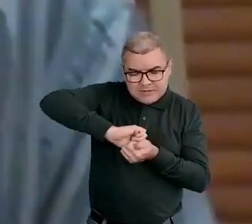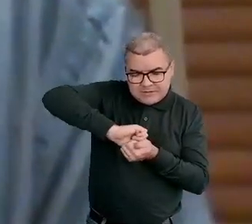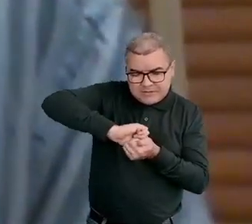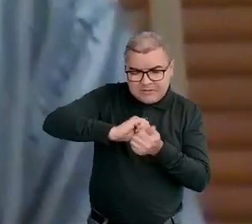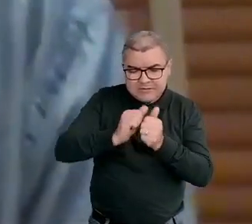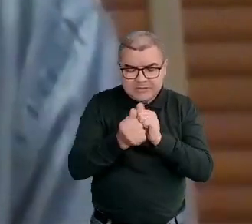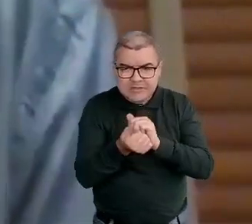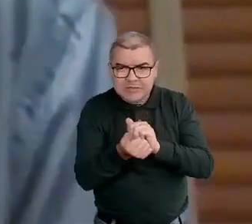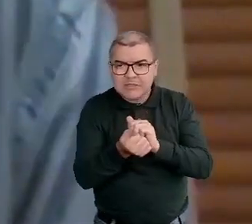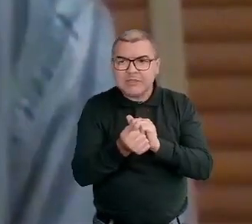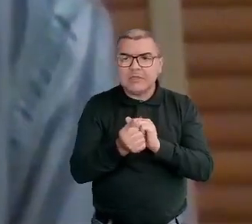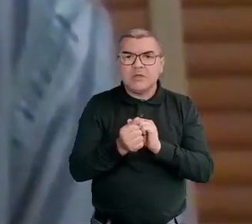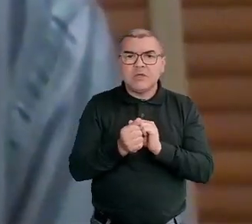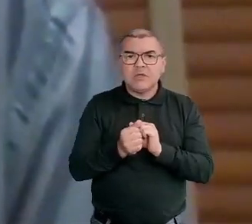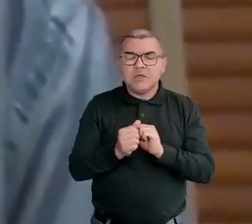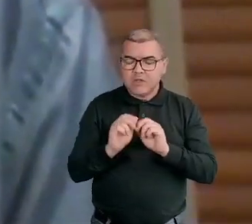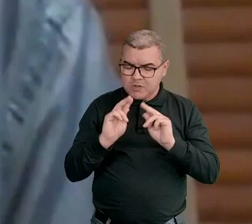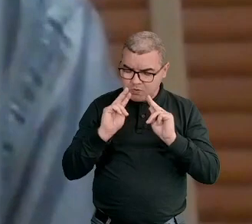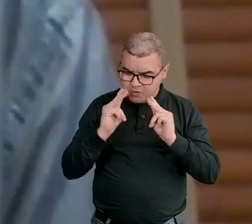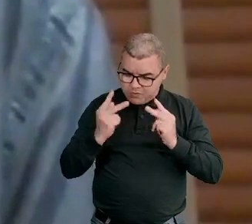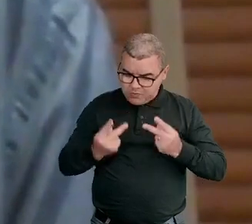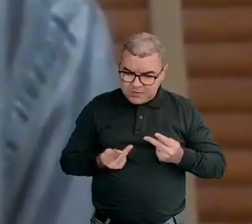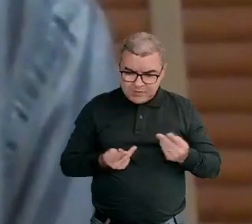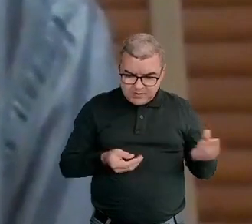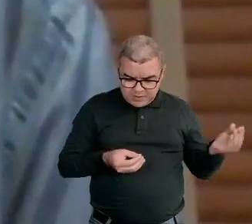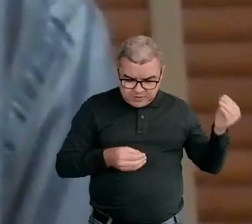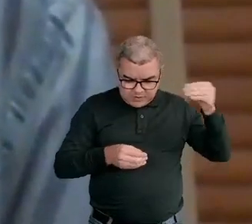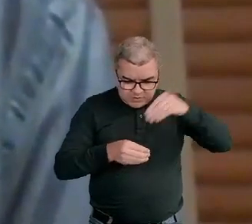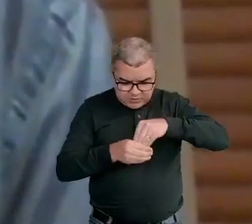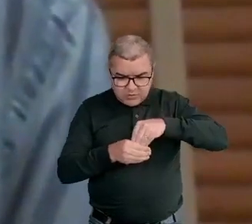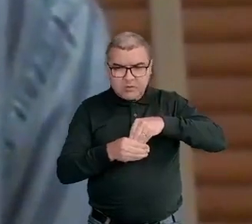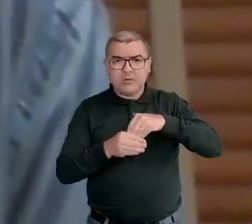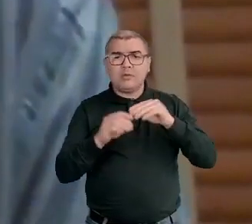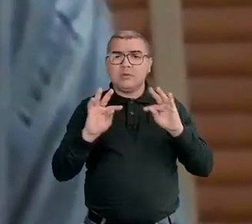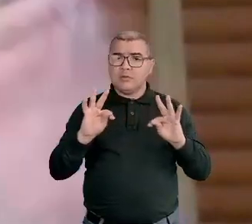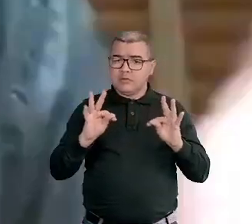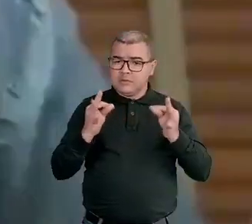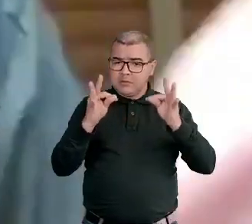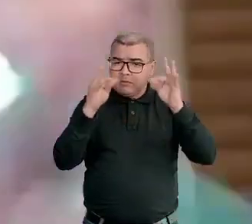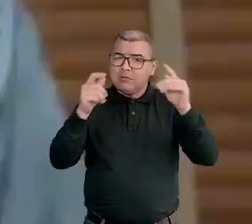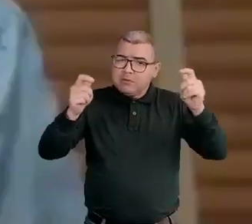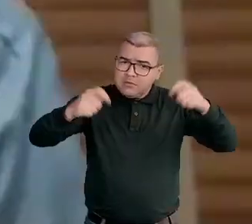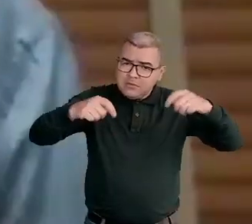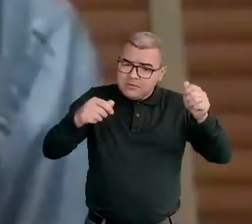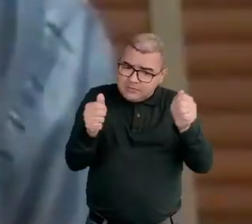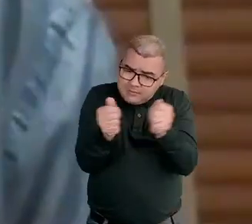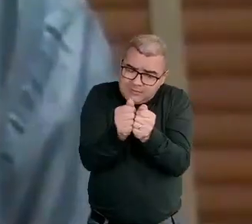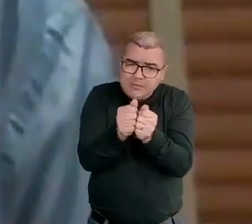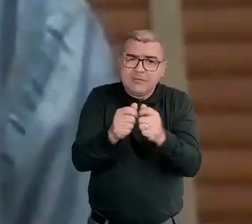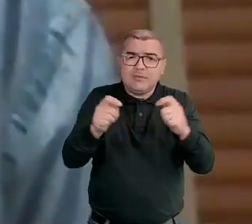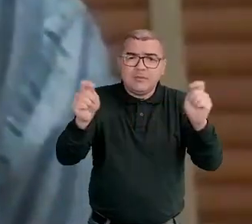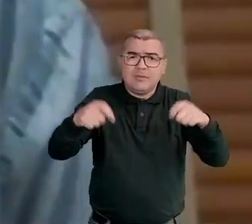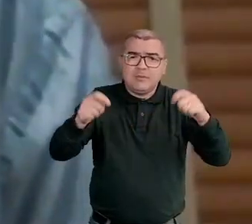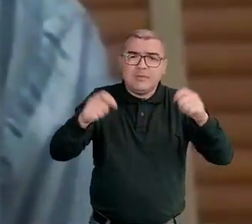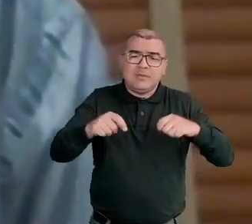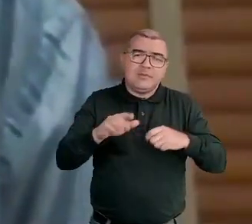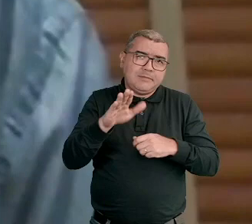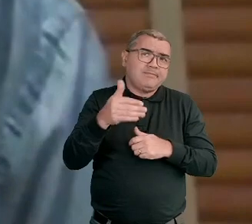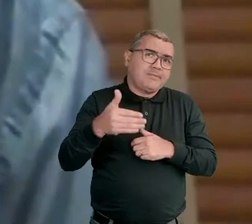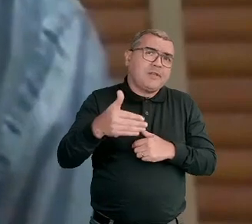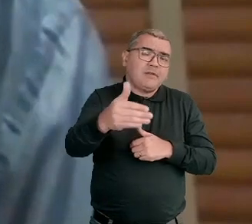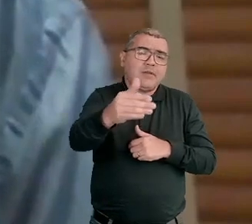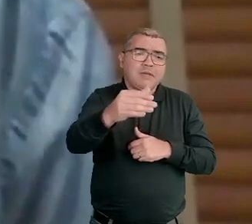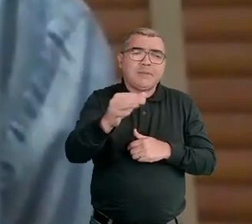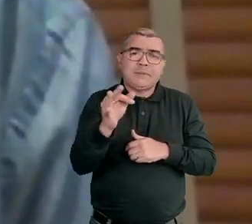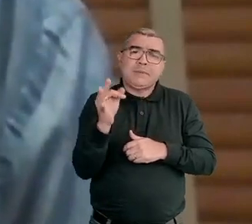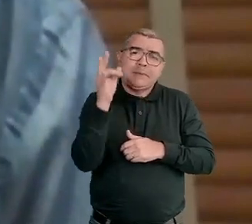uma forma humana, né? A tecnologia, que, sem sombra de dúvidas, vai crescer e vai ser a